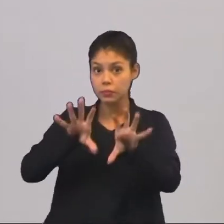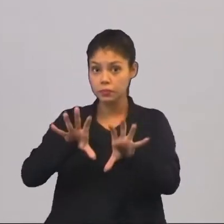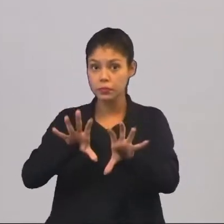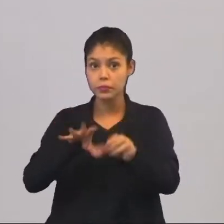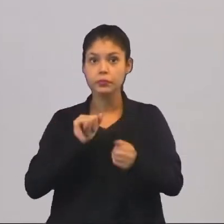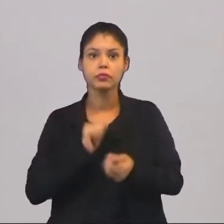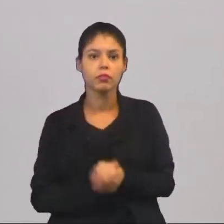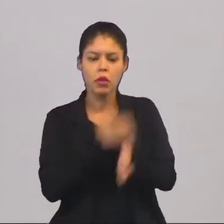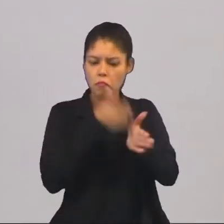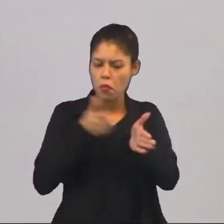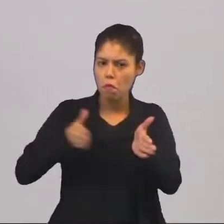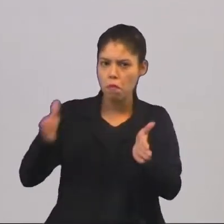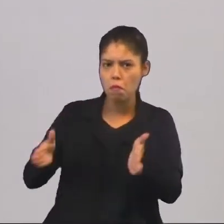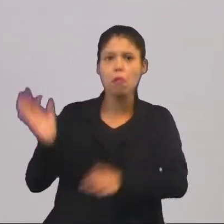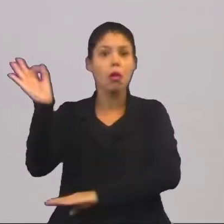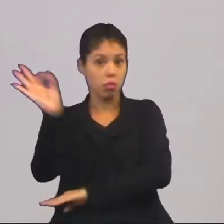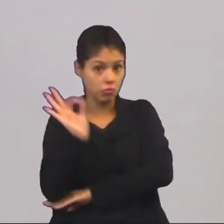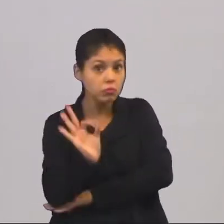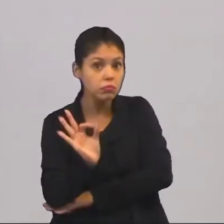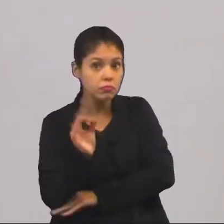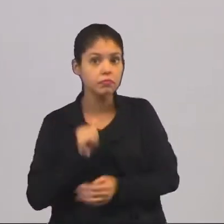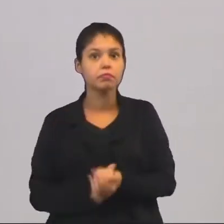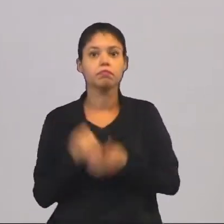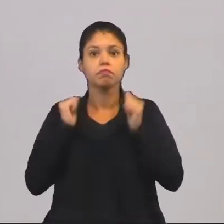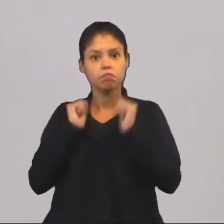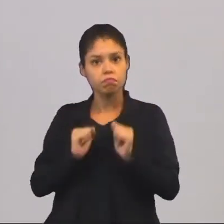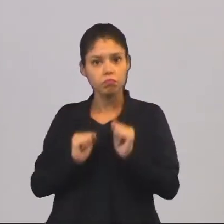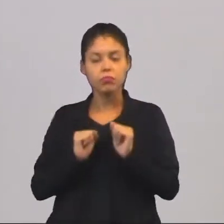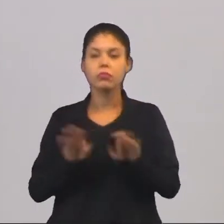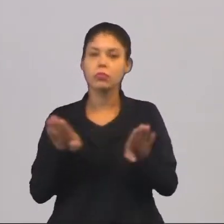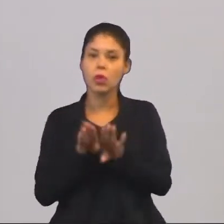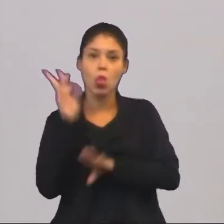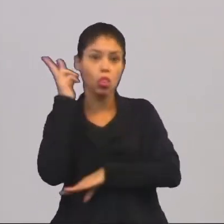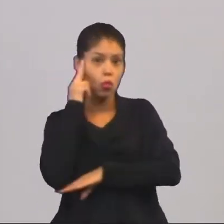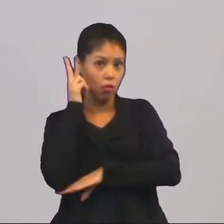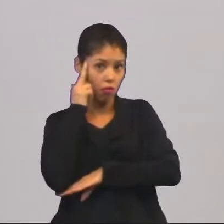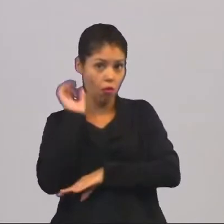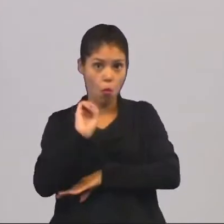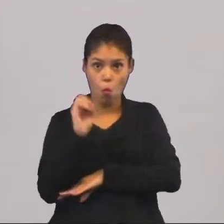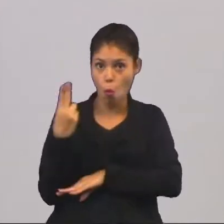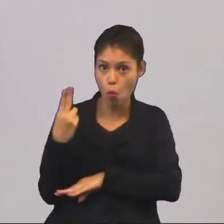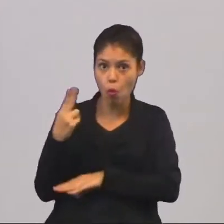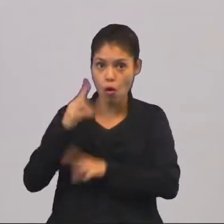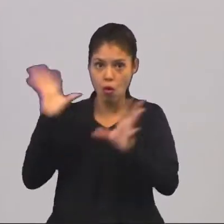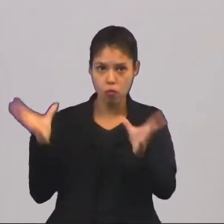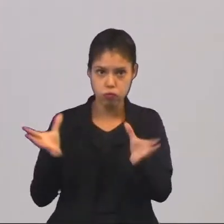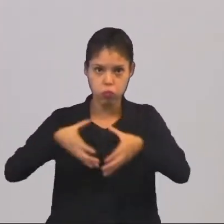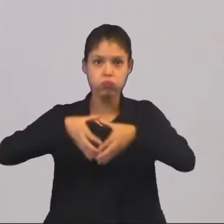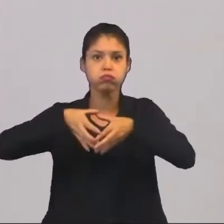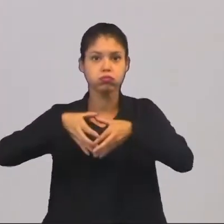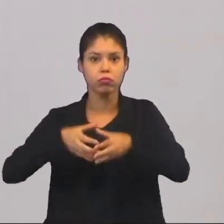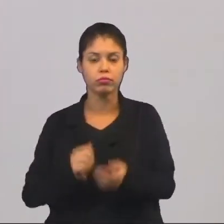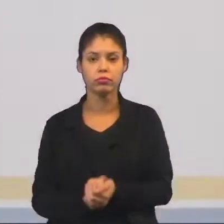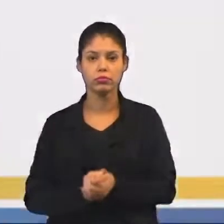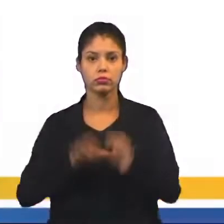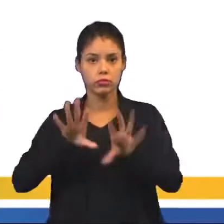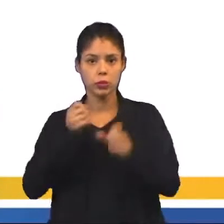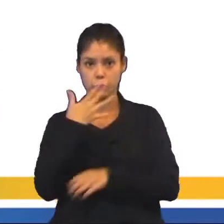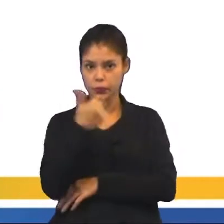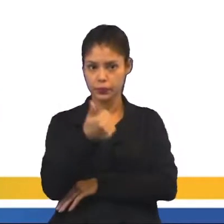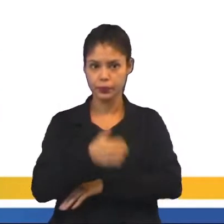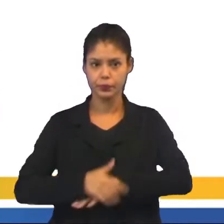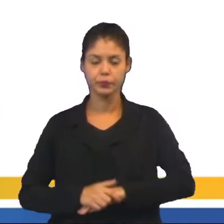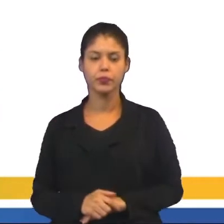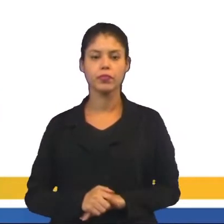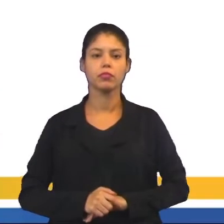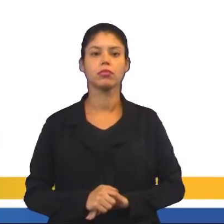torna-se uma frequência relativa, tá? Ela pode se tornar normal ou acumulada. Tudo bem? Então vamos